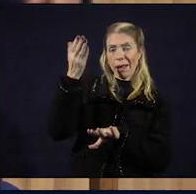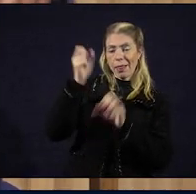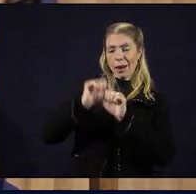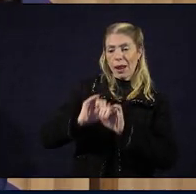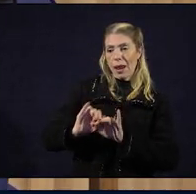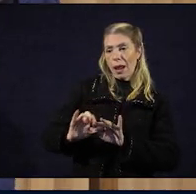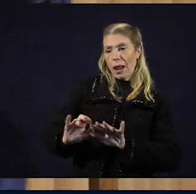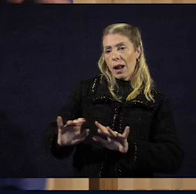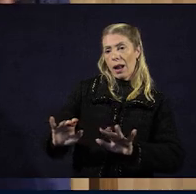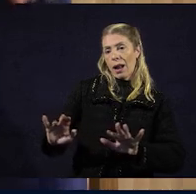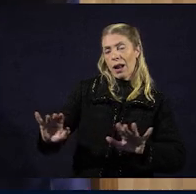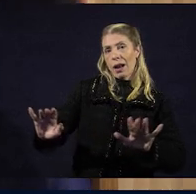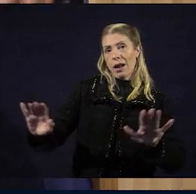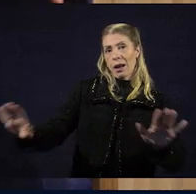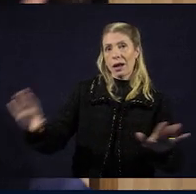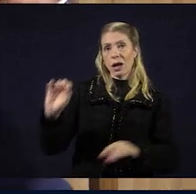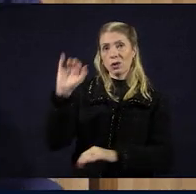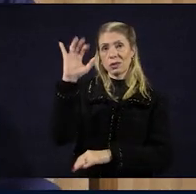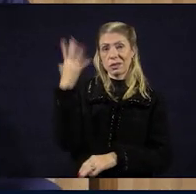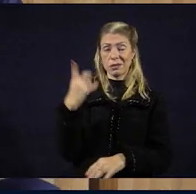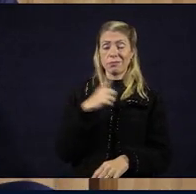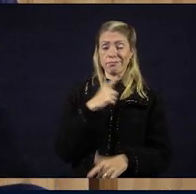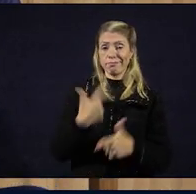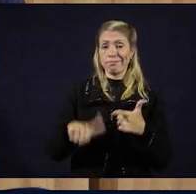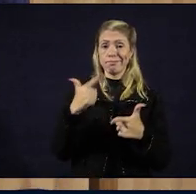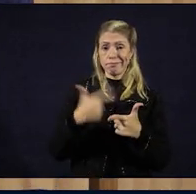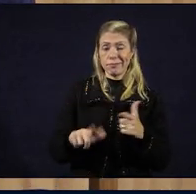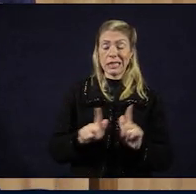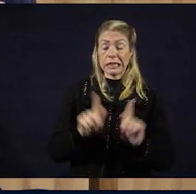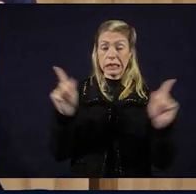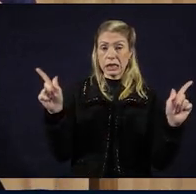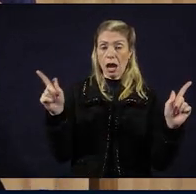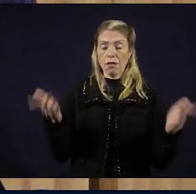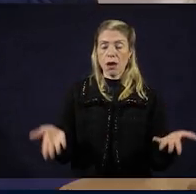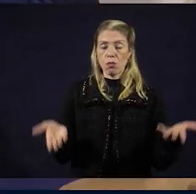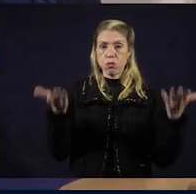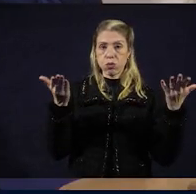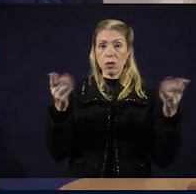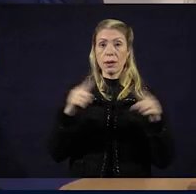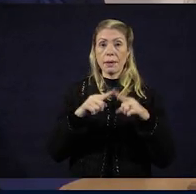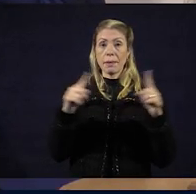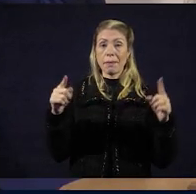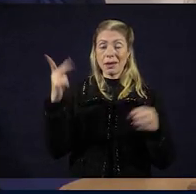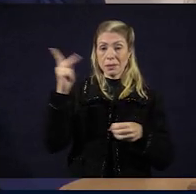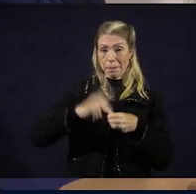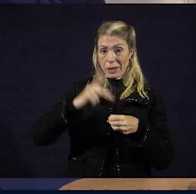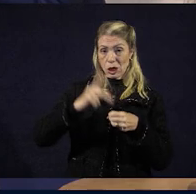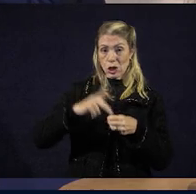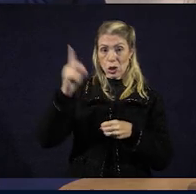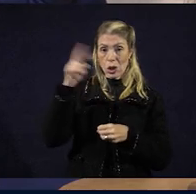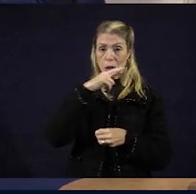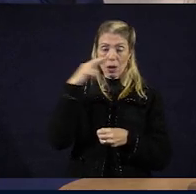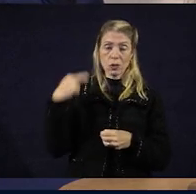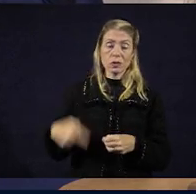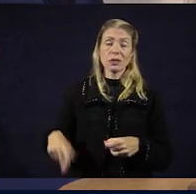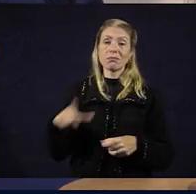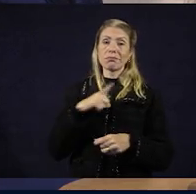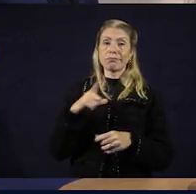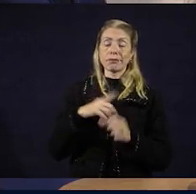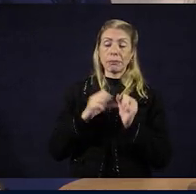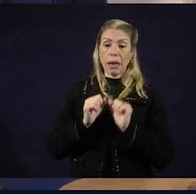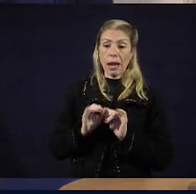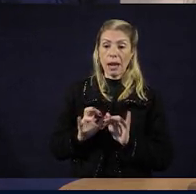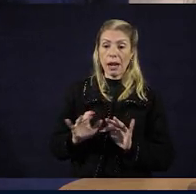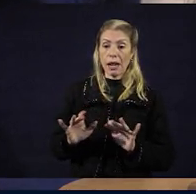vários caminhos né eficientemente o petróleo da Rússia ele tá cada vez mais escondo